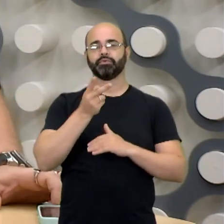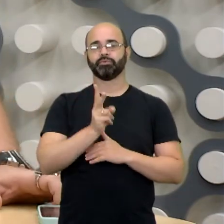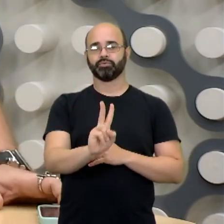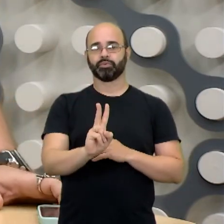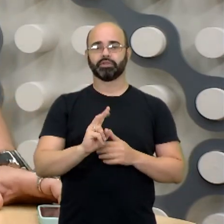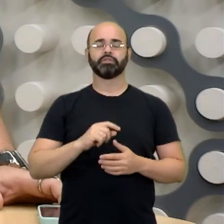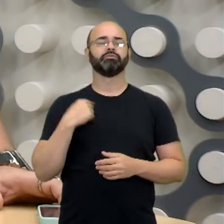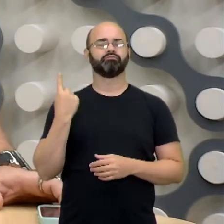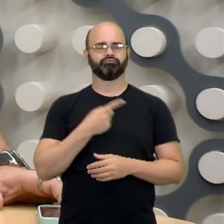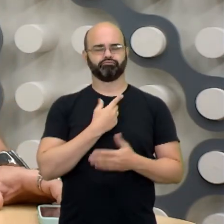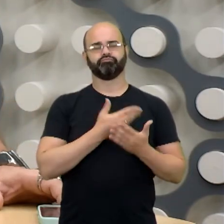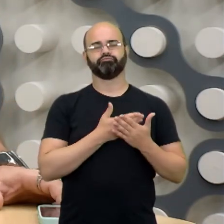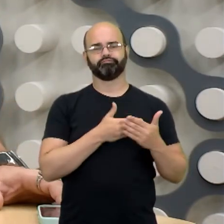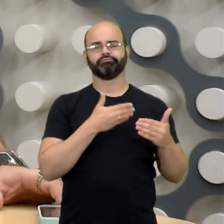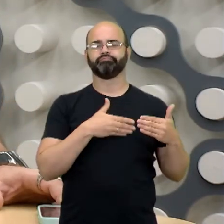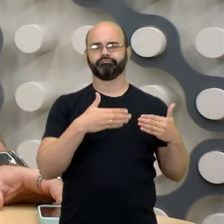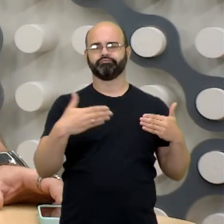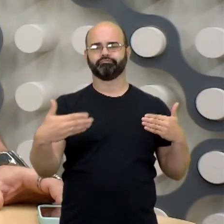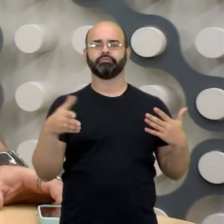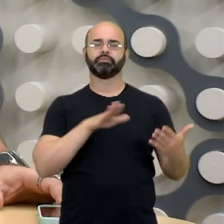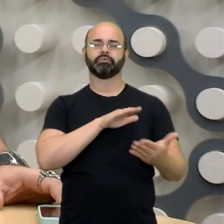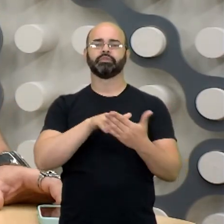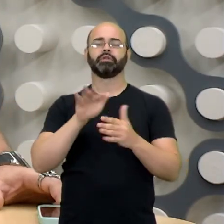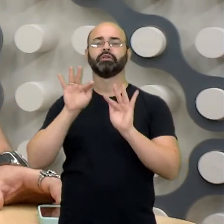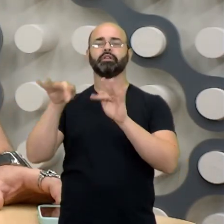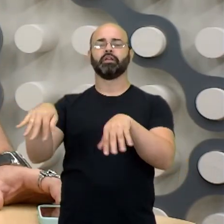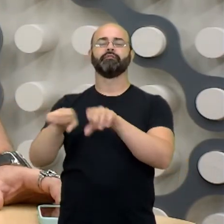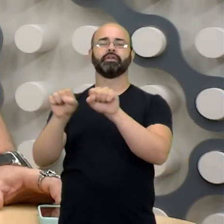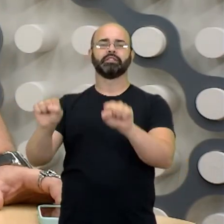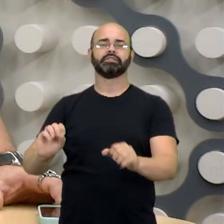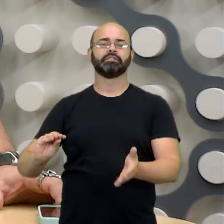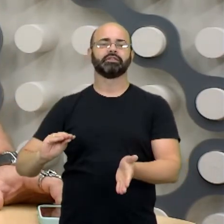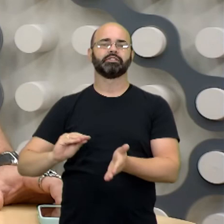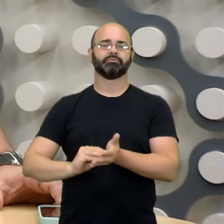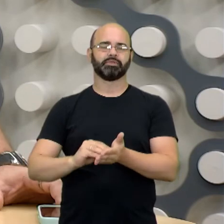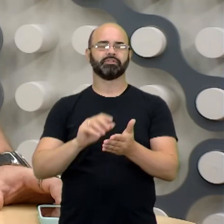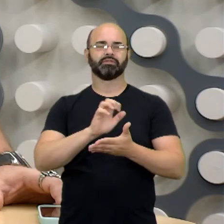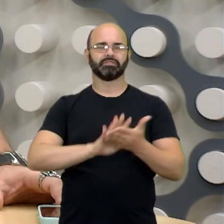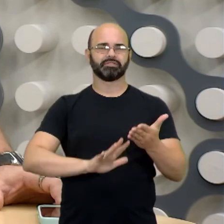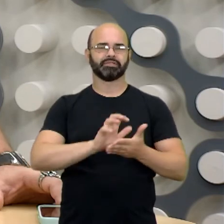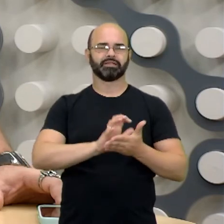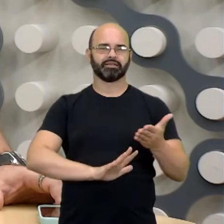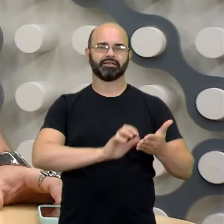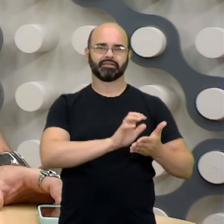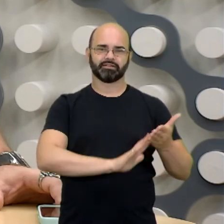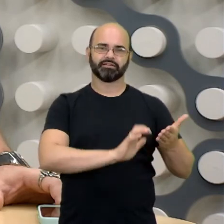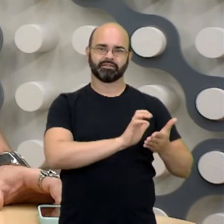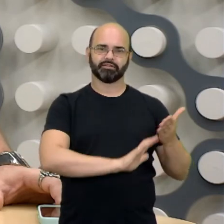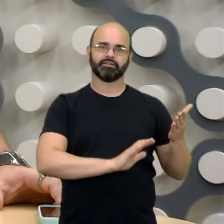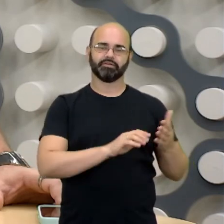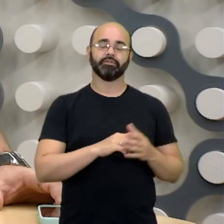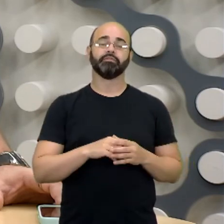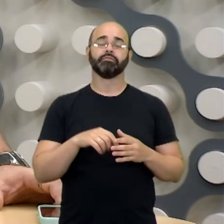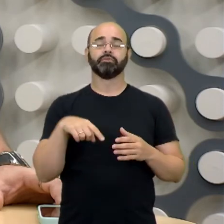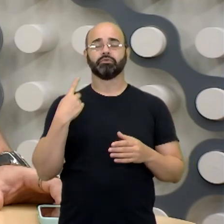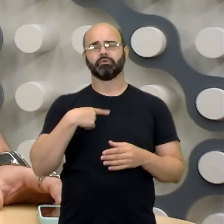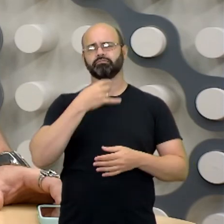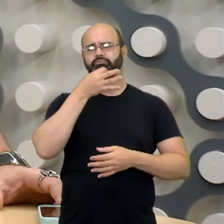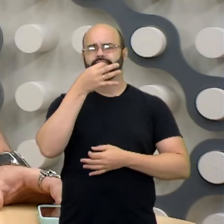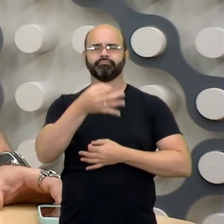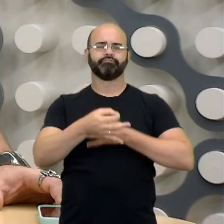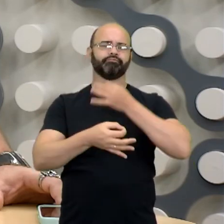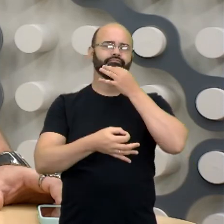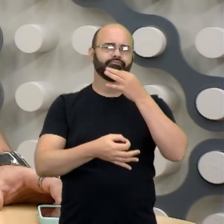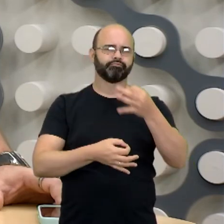isso até, né, a sistematização, né, e as outras atividades que foram seguidas aí, nós vamos dar diversas sugestões